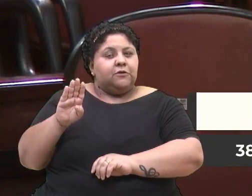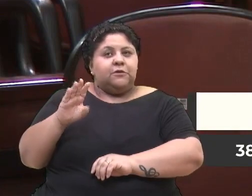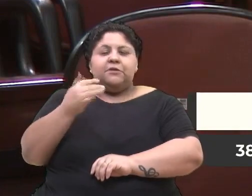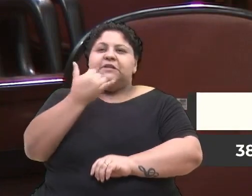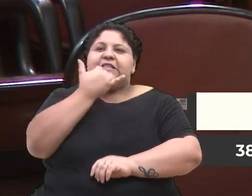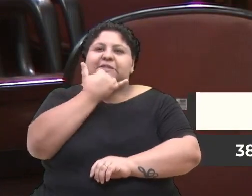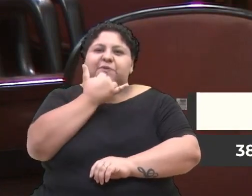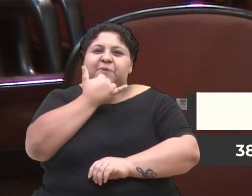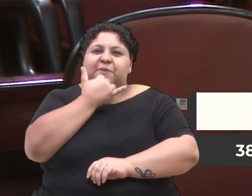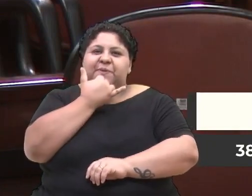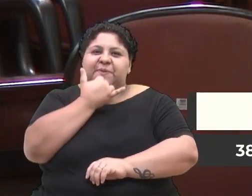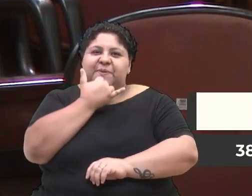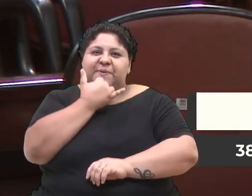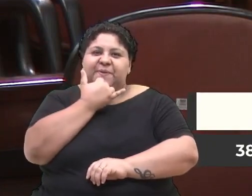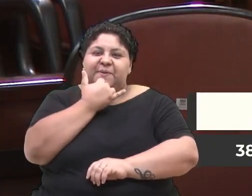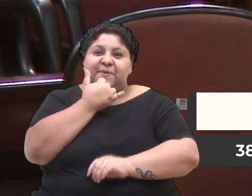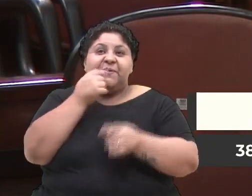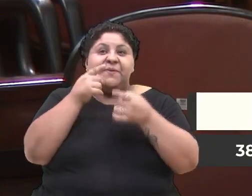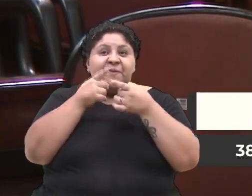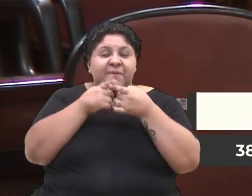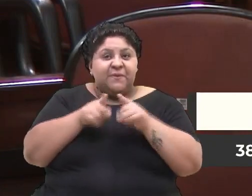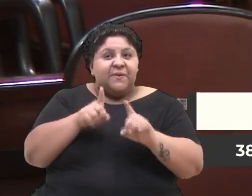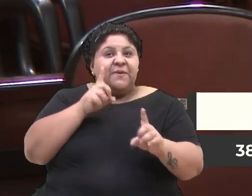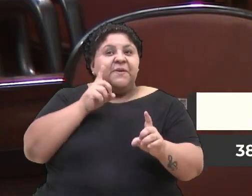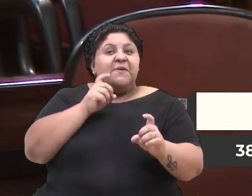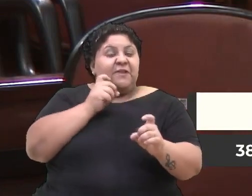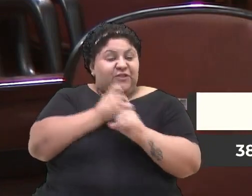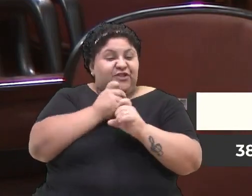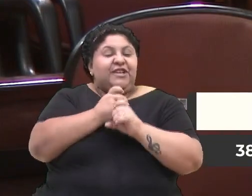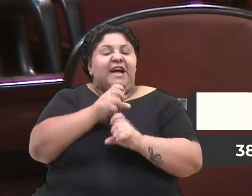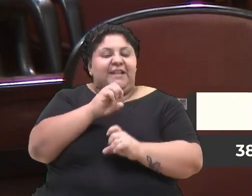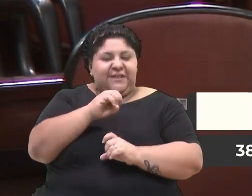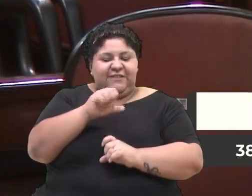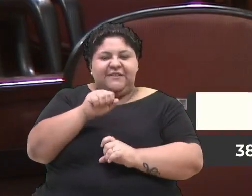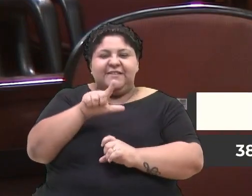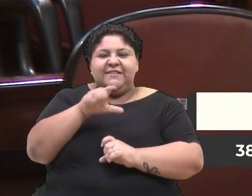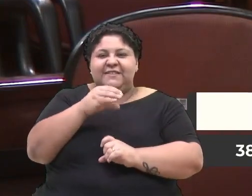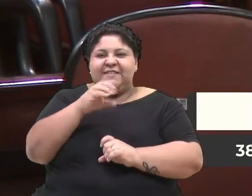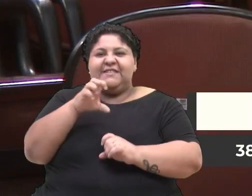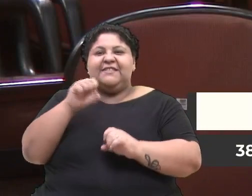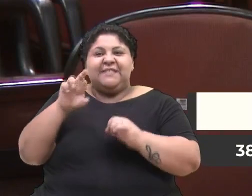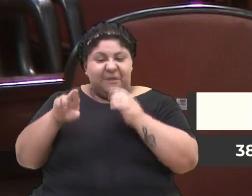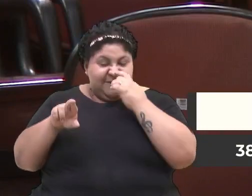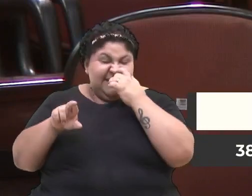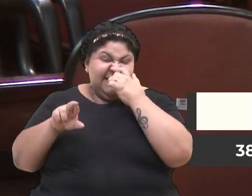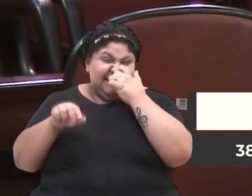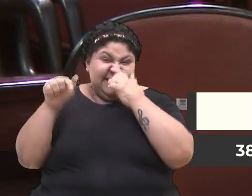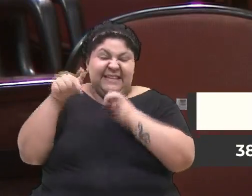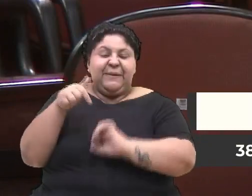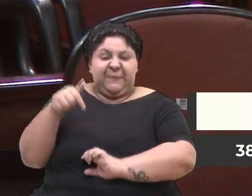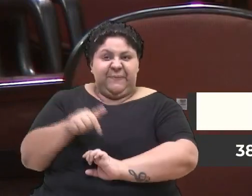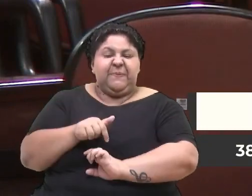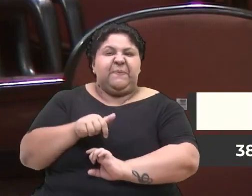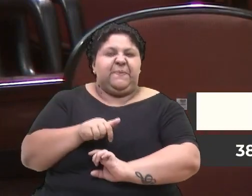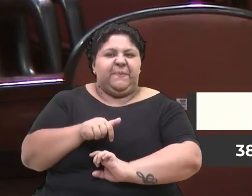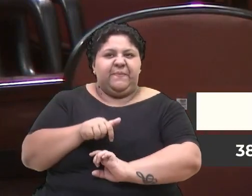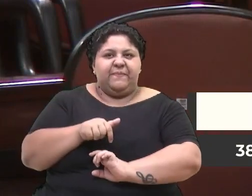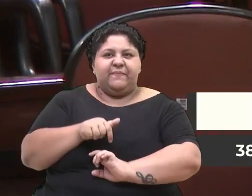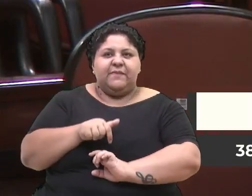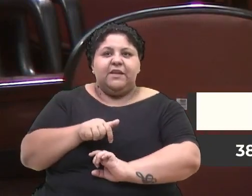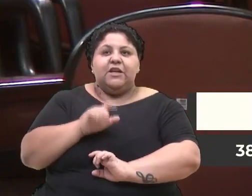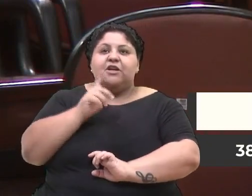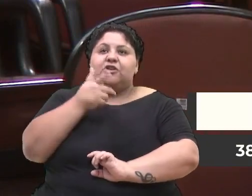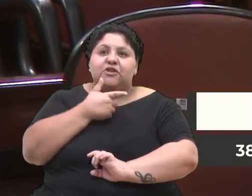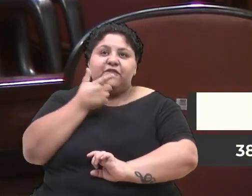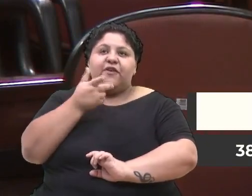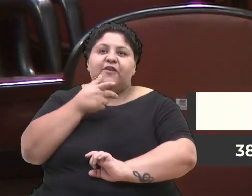desculpa, Salsen, mas o chato do Salsen aqui, purganteando sempre aqui a gente, Ele só falava em